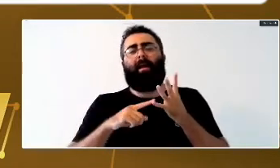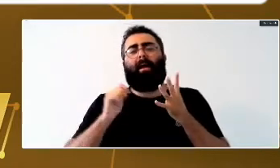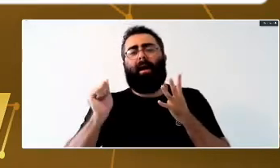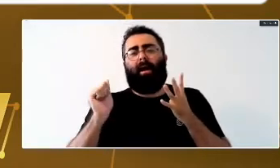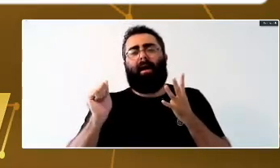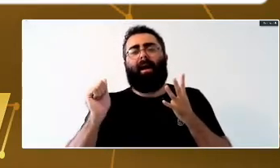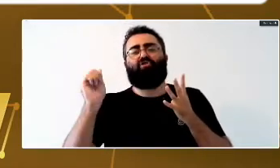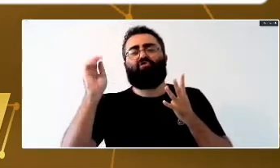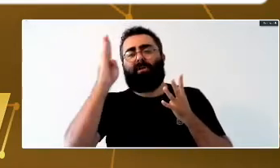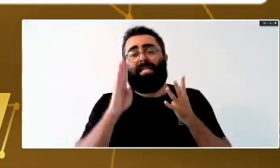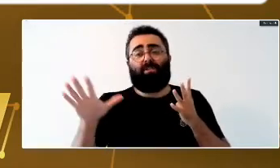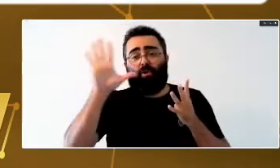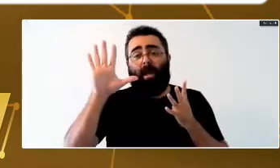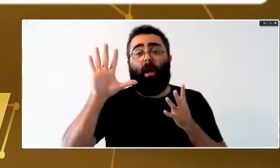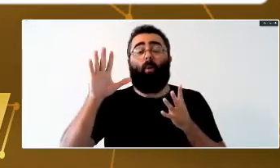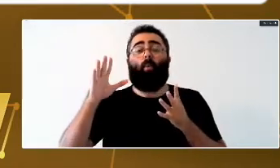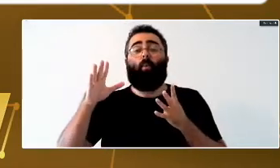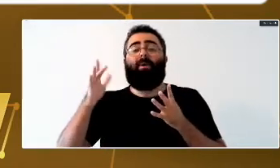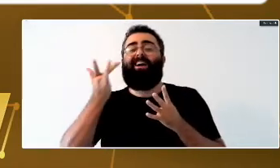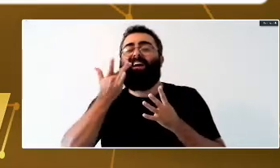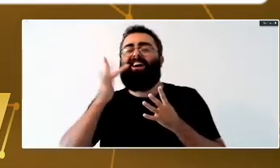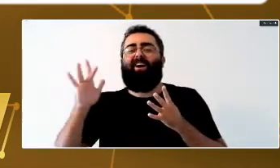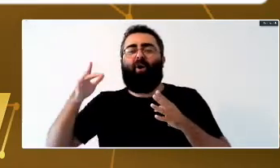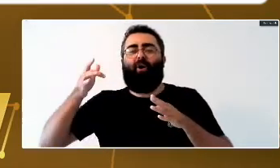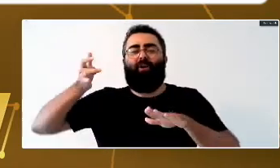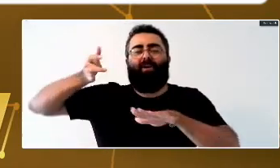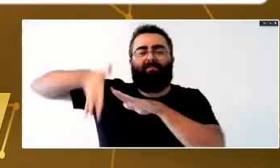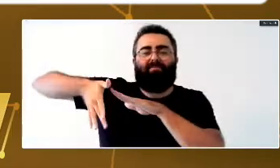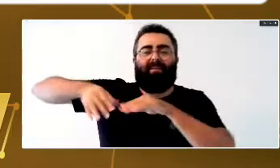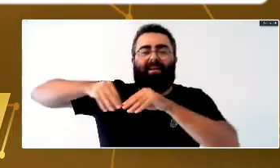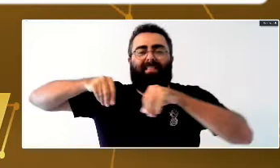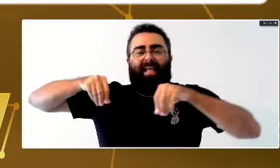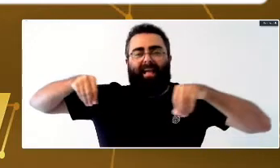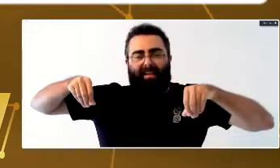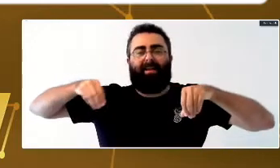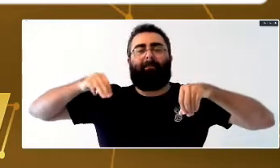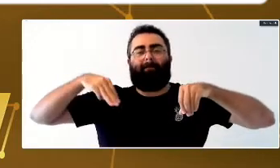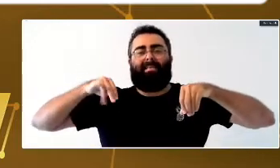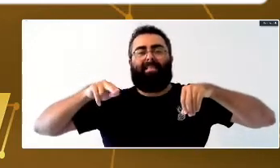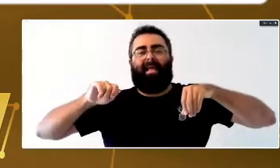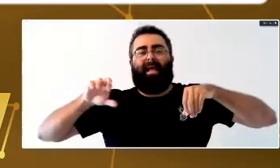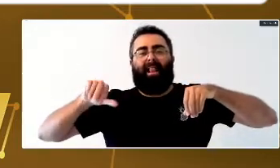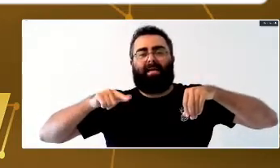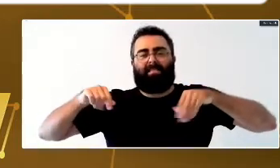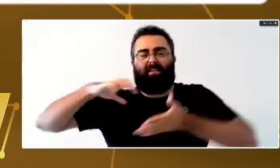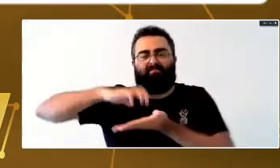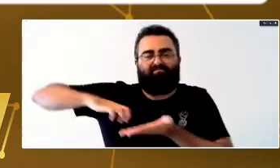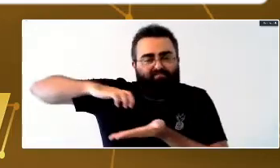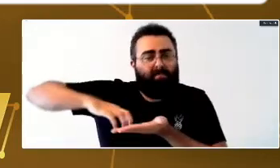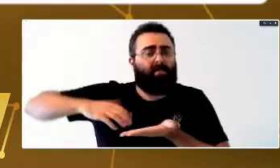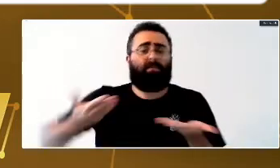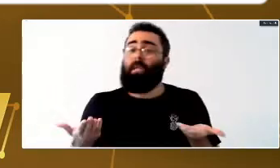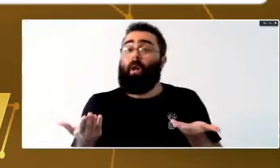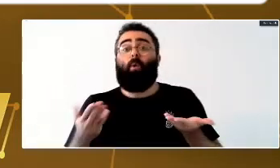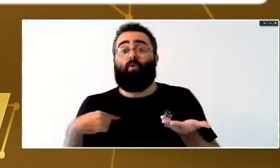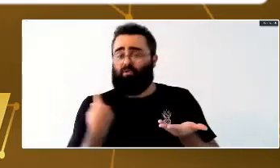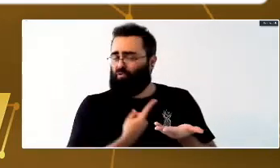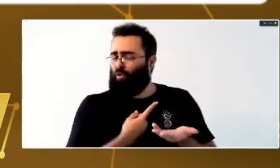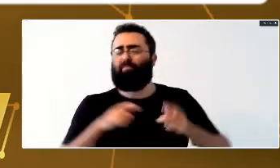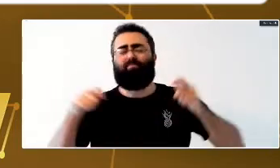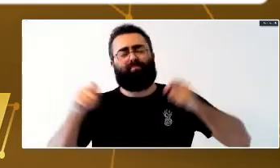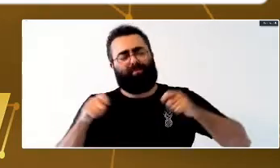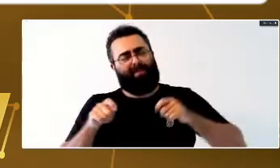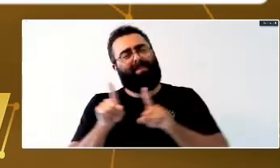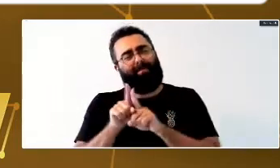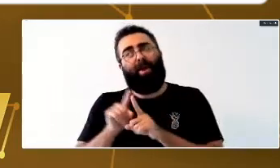Ambiente, utilizam também para os seus sistemas. Então, a gente consegue consumir certos serviços dessas